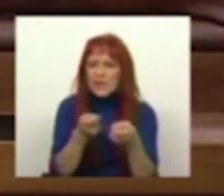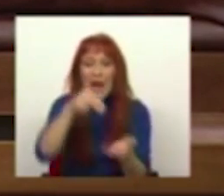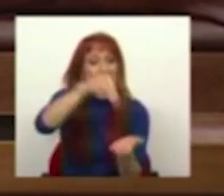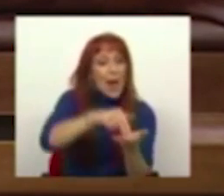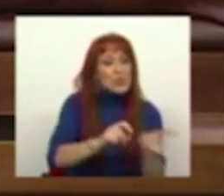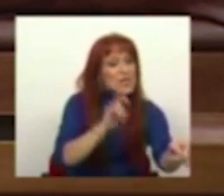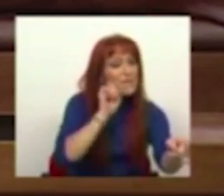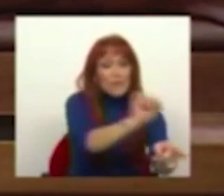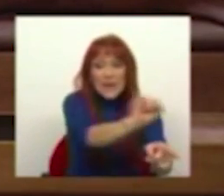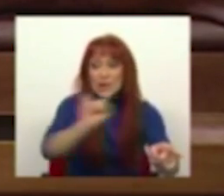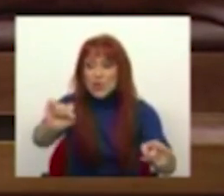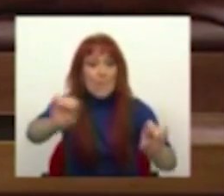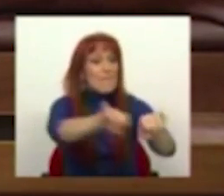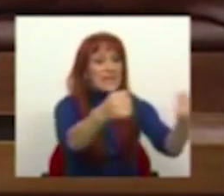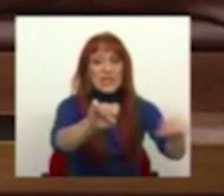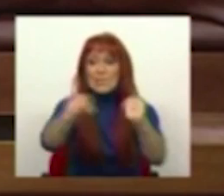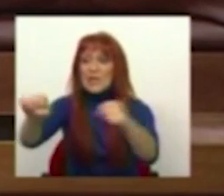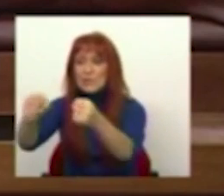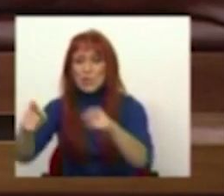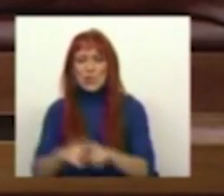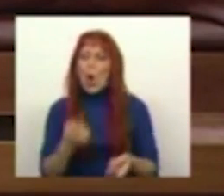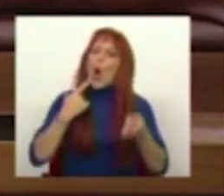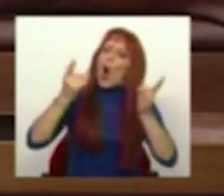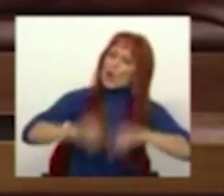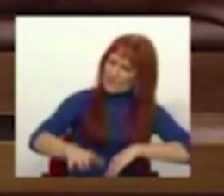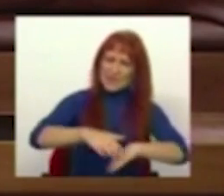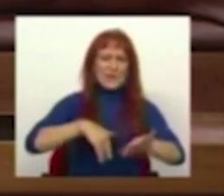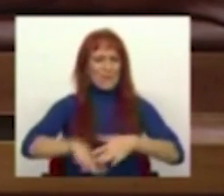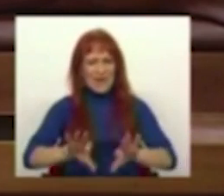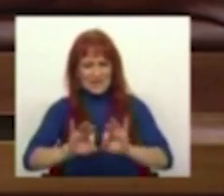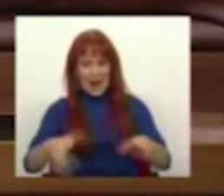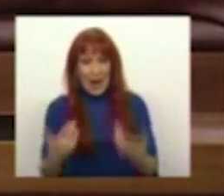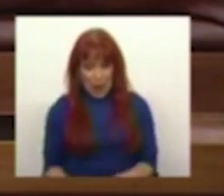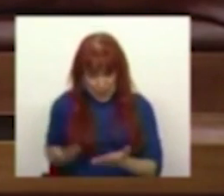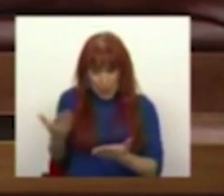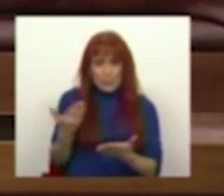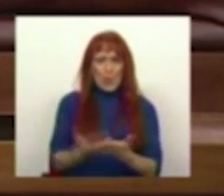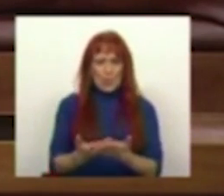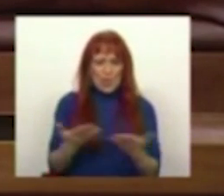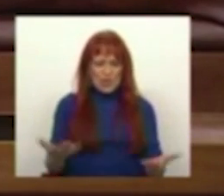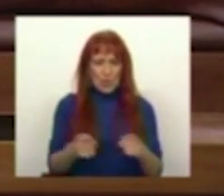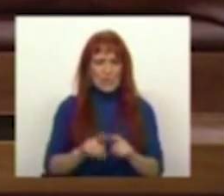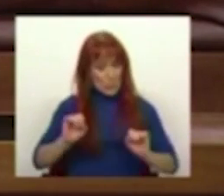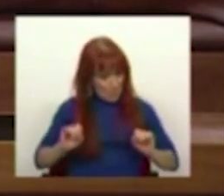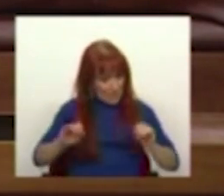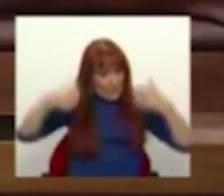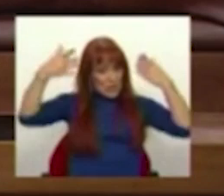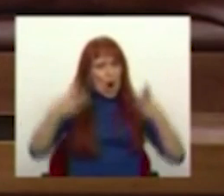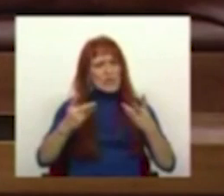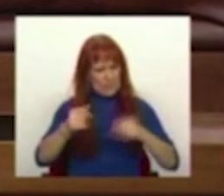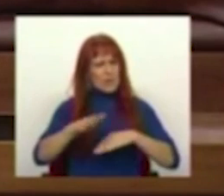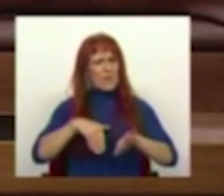posições defendidas por esses partidos. Voltámos a fazê-lo na proposta original do